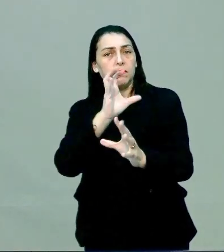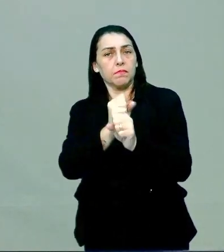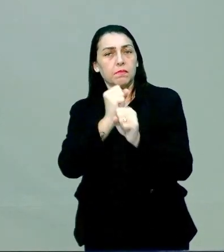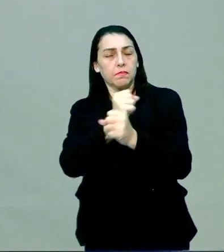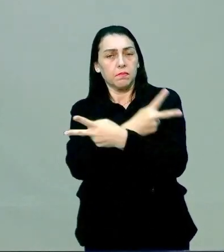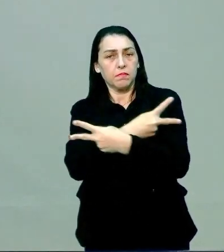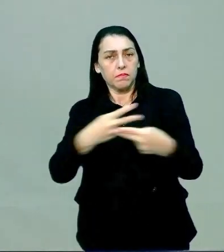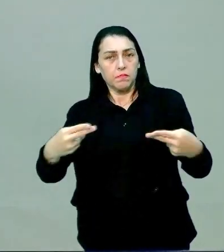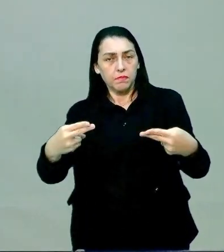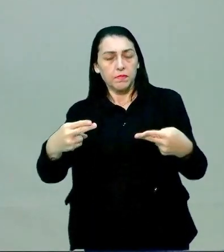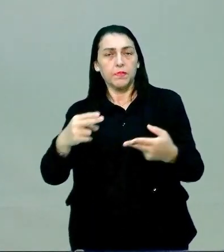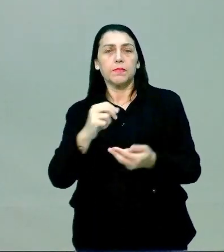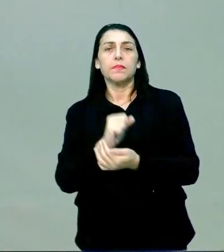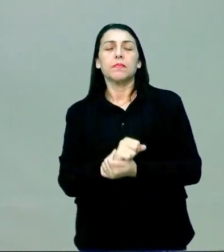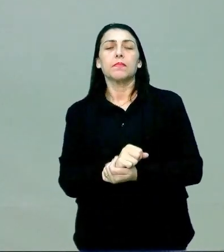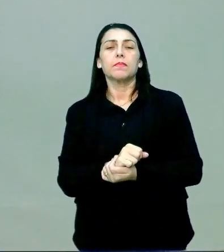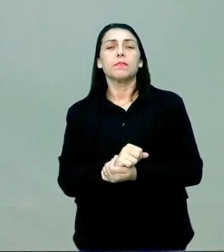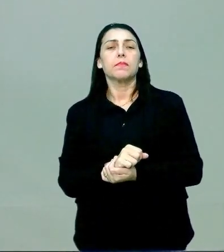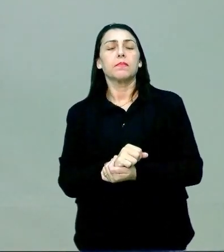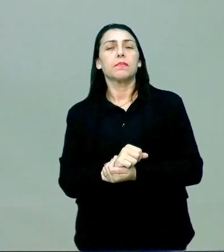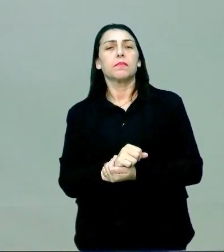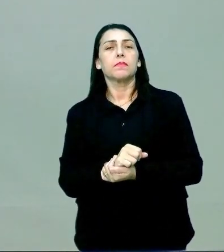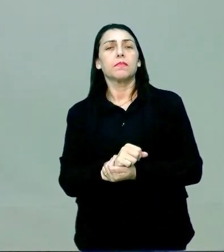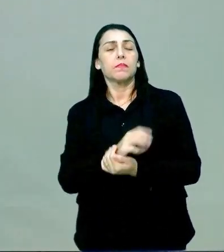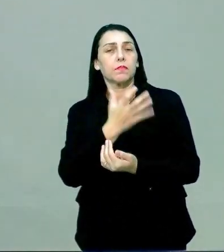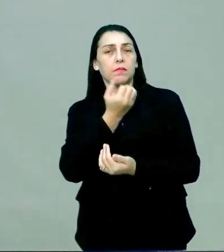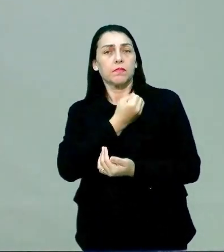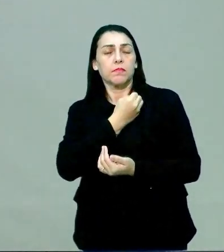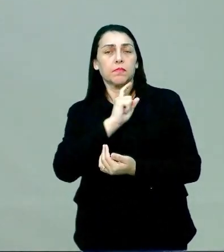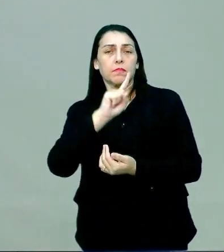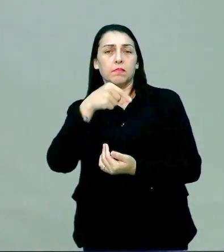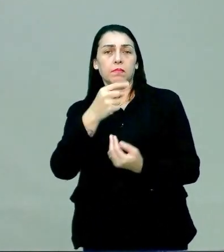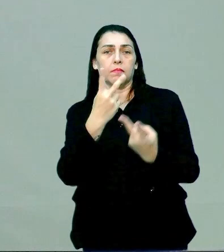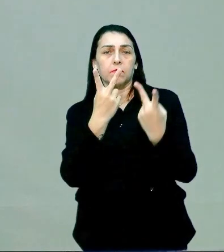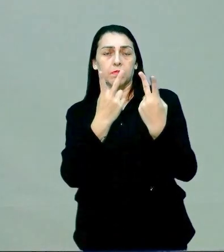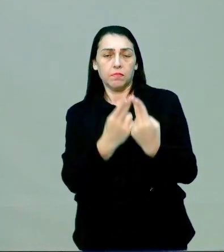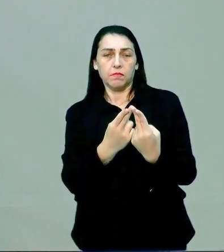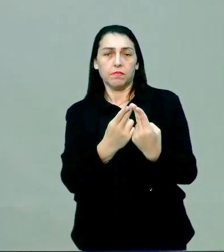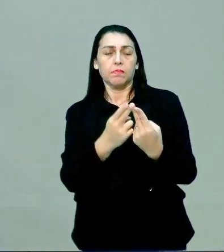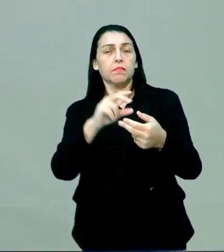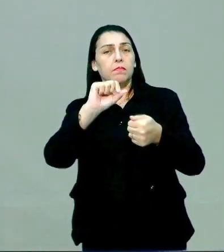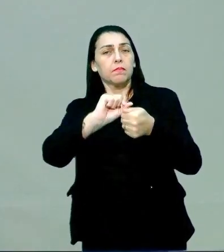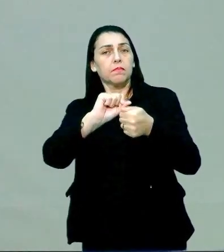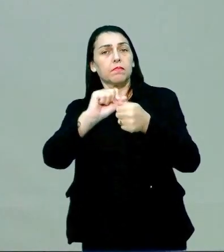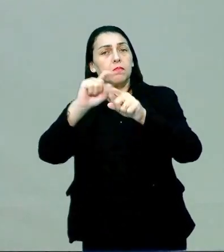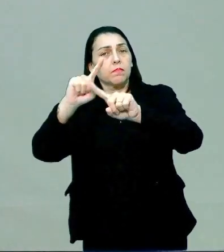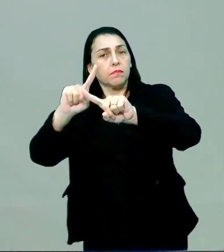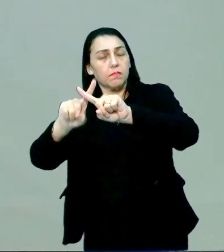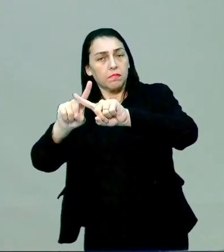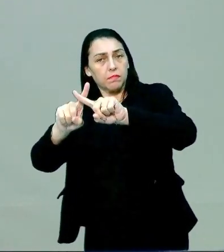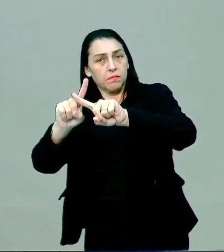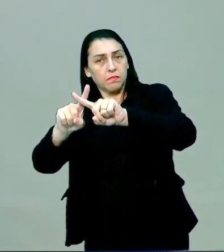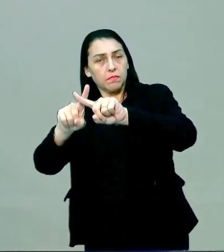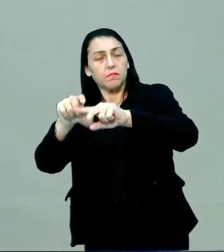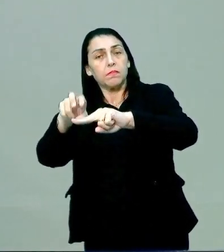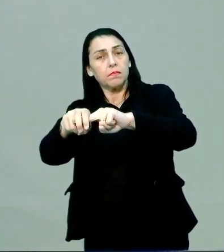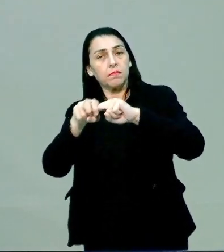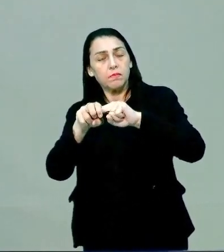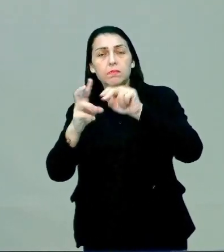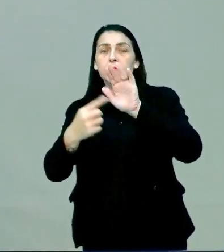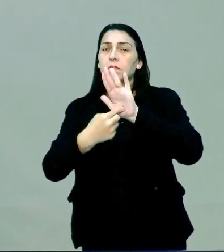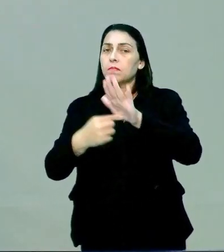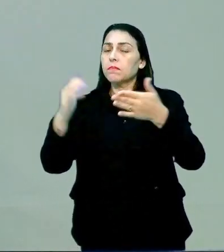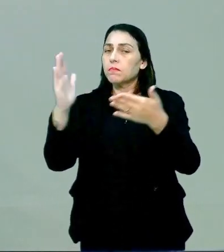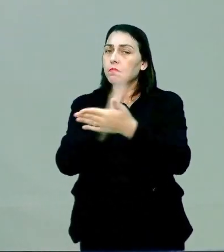operações. Quando ele está pelo número após a igualdade, nós fazemos as multiplicações. Por isso aparecem,